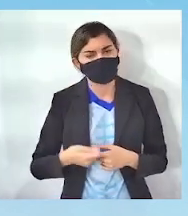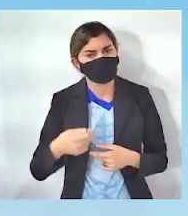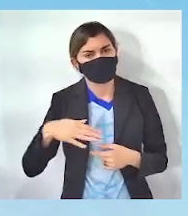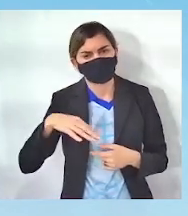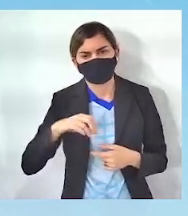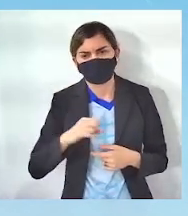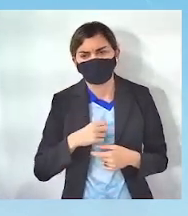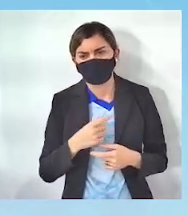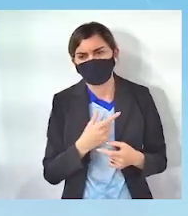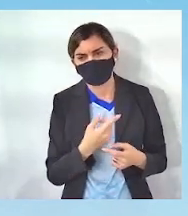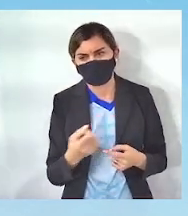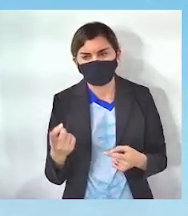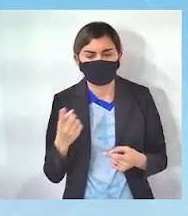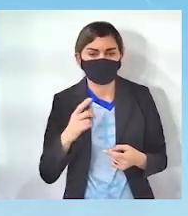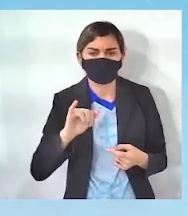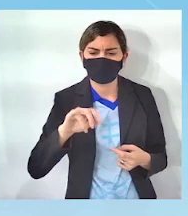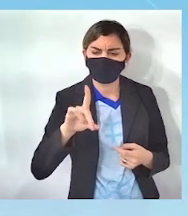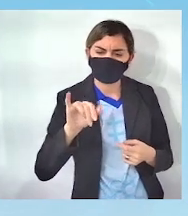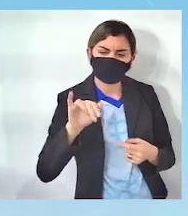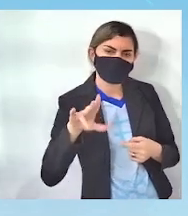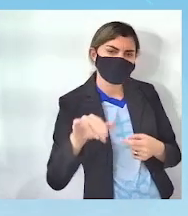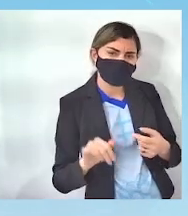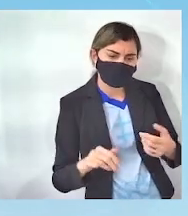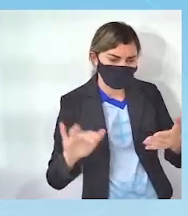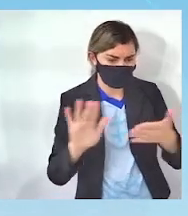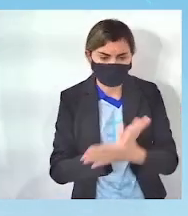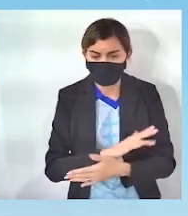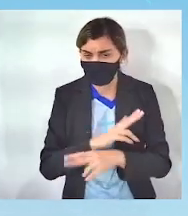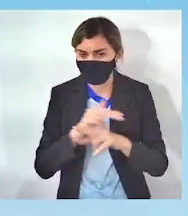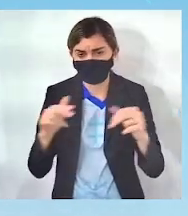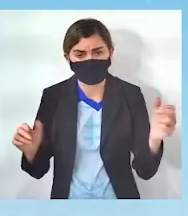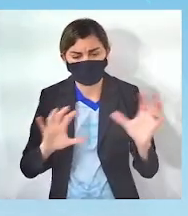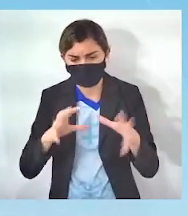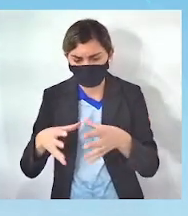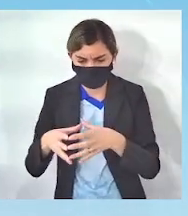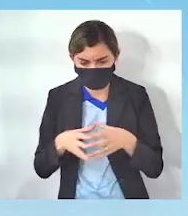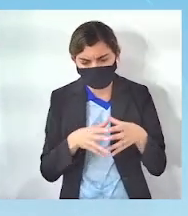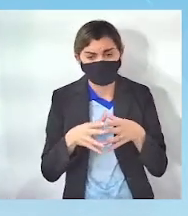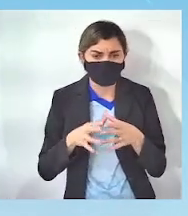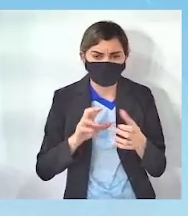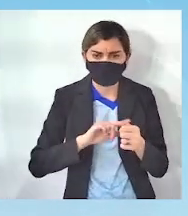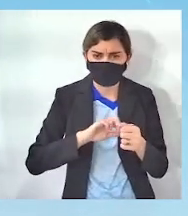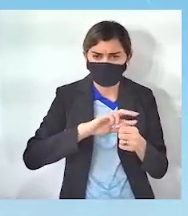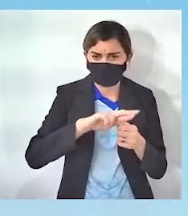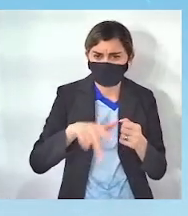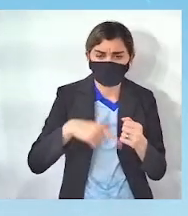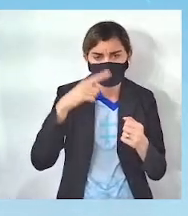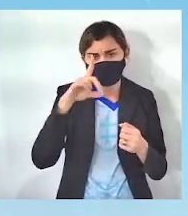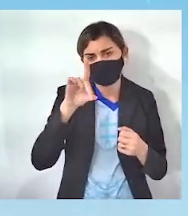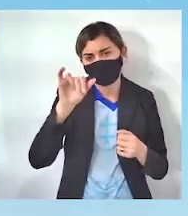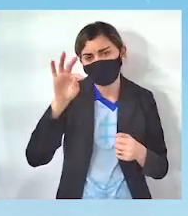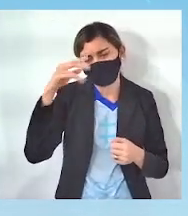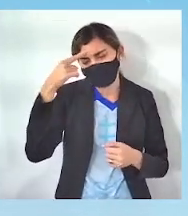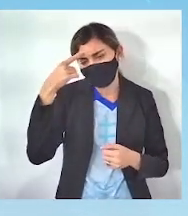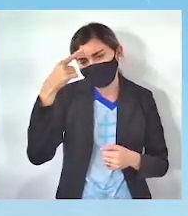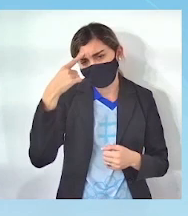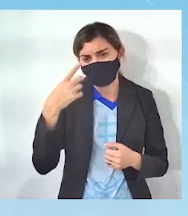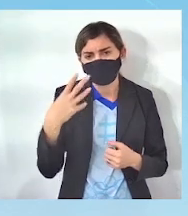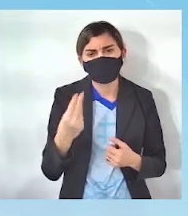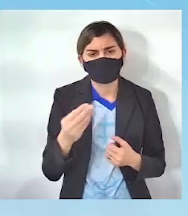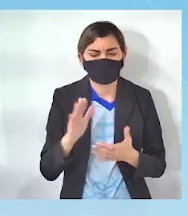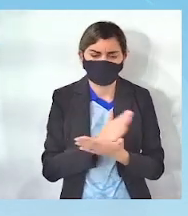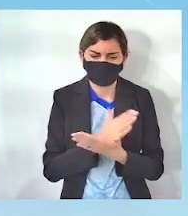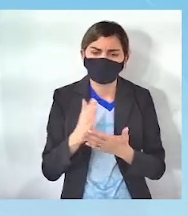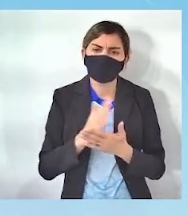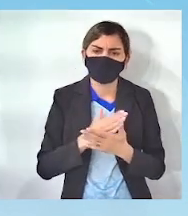maciça, indivisível, indestrutível, são um conjunto de adjetivos que Dalton vai pensar, muito